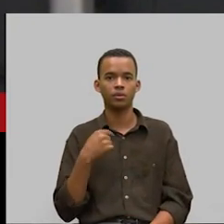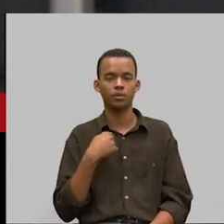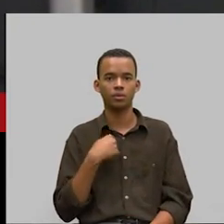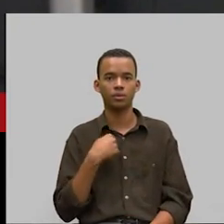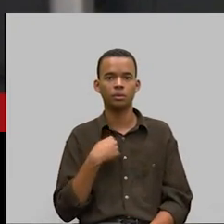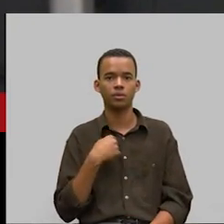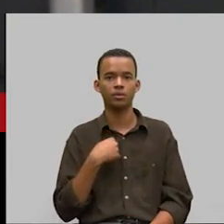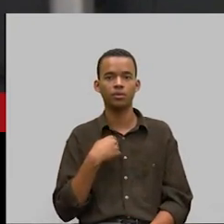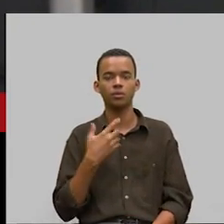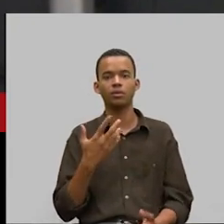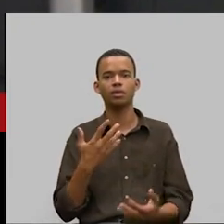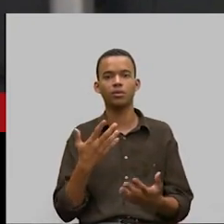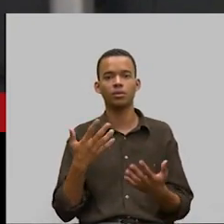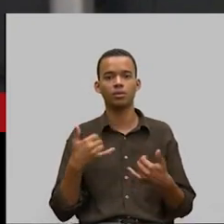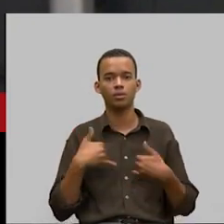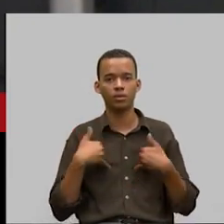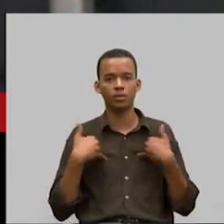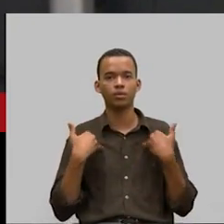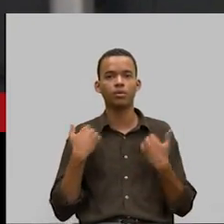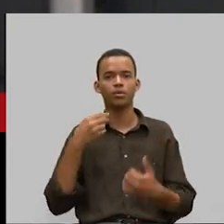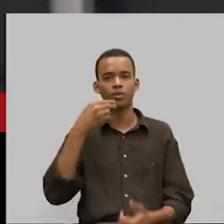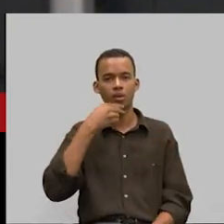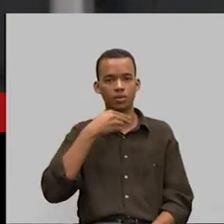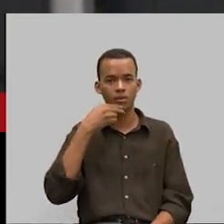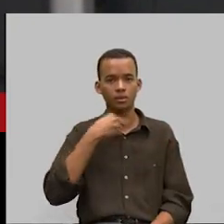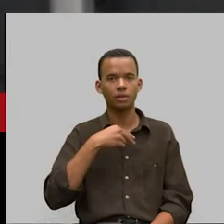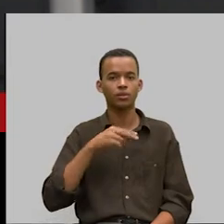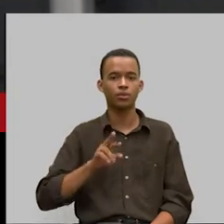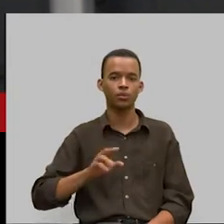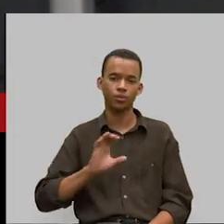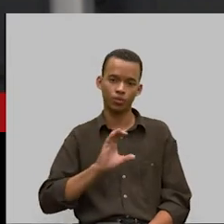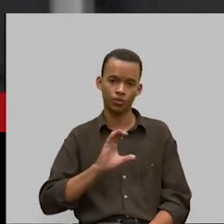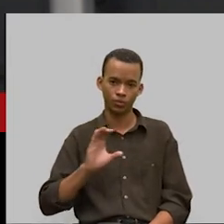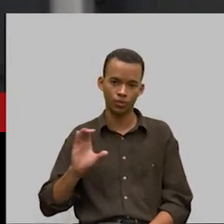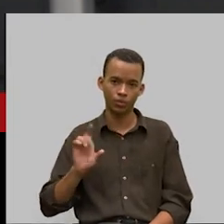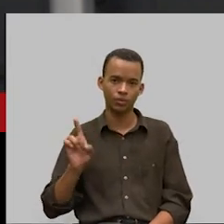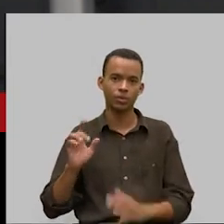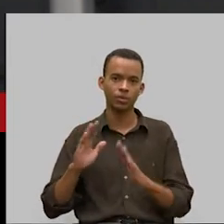como coordenador da Efa bom tempo e tantos